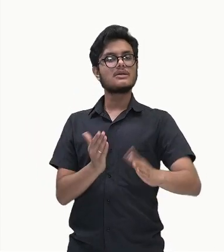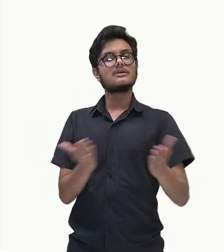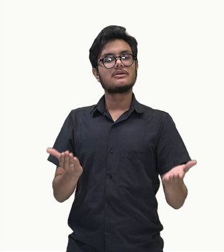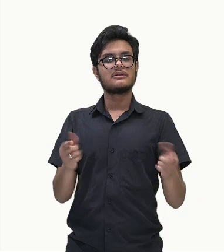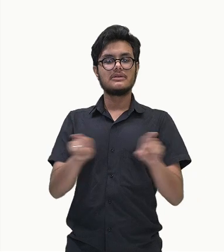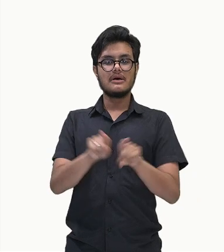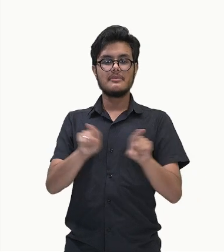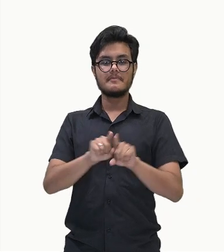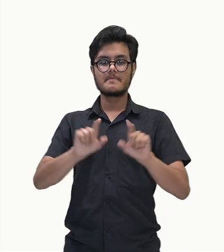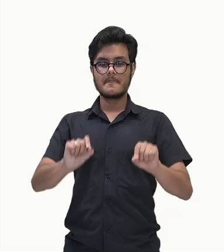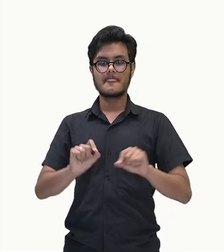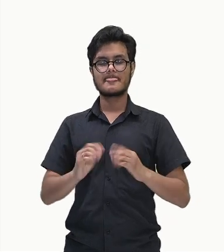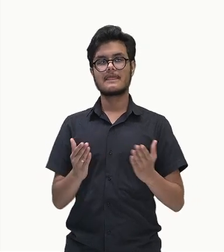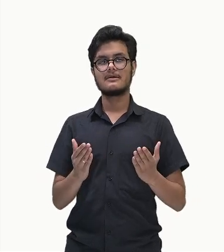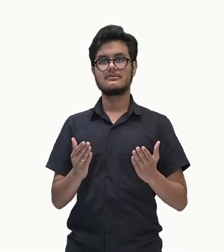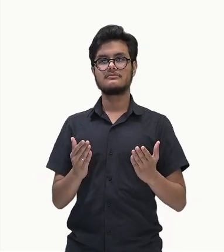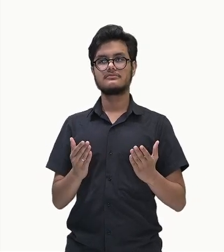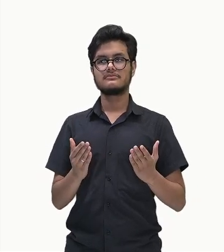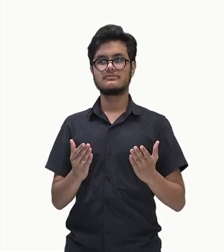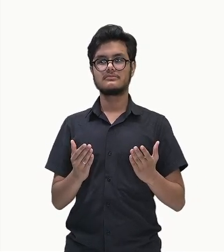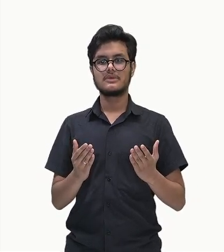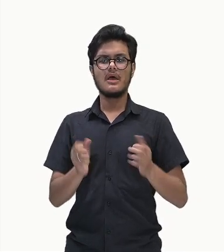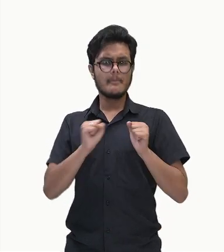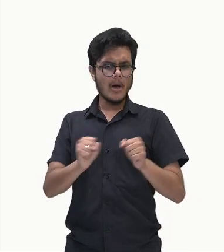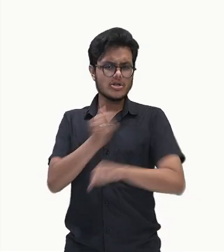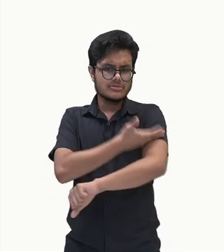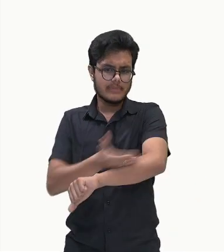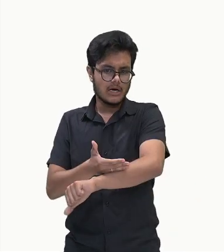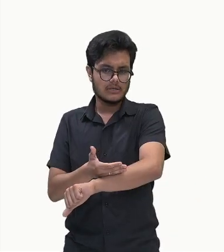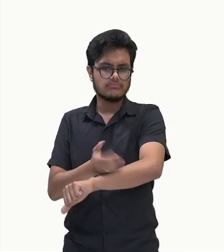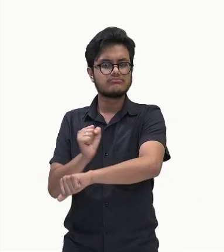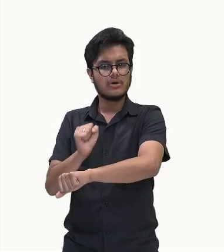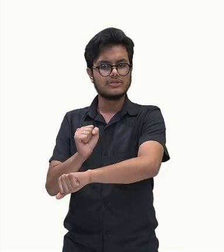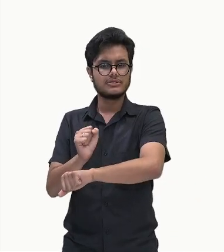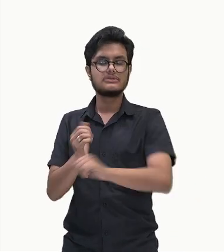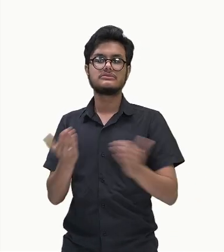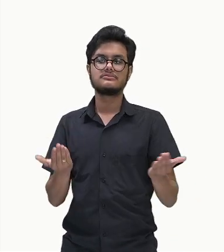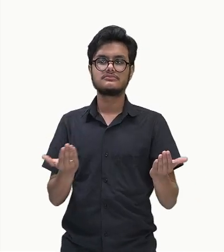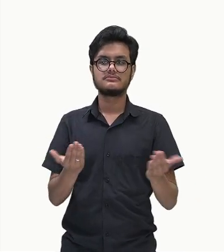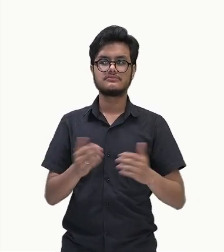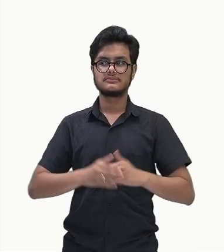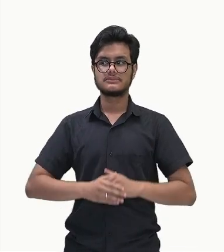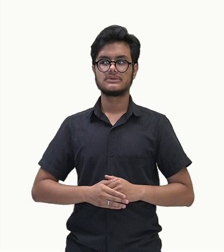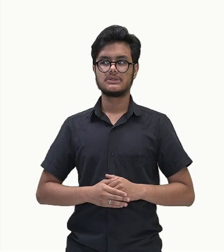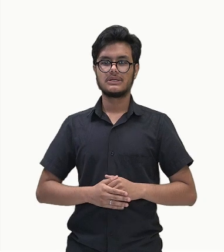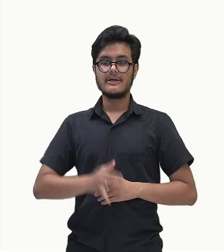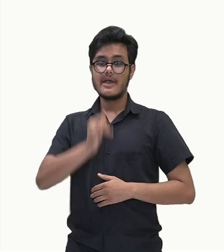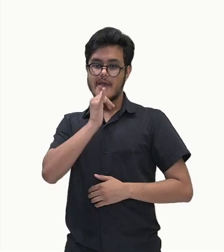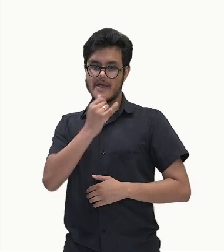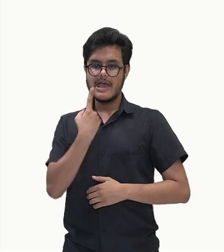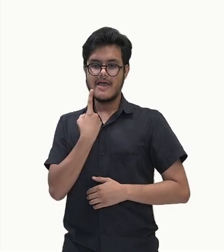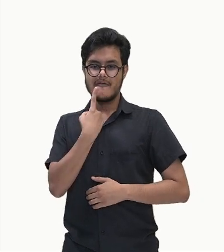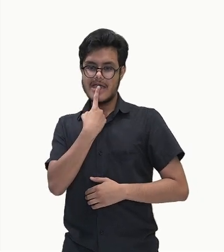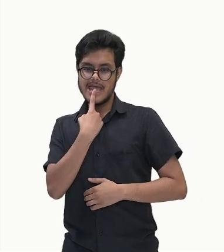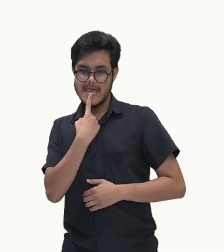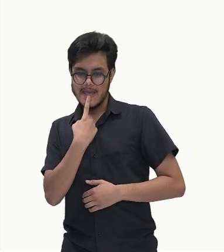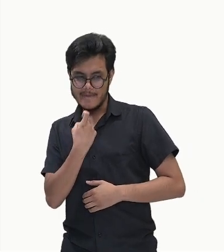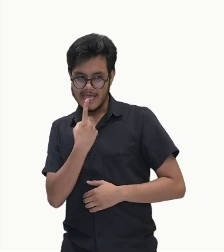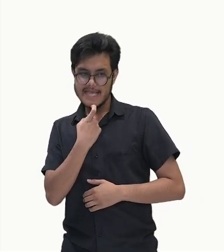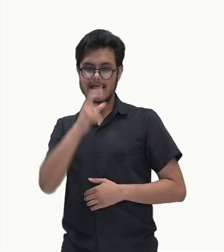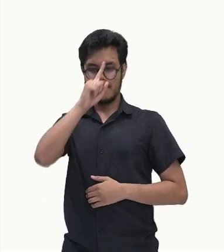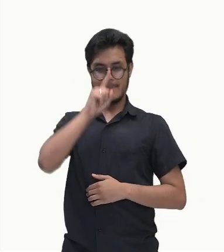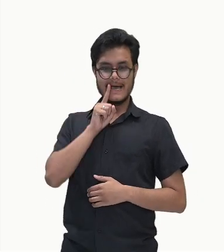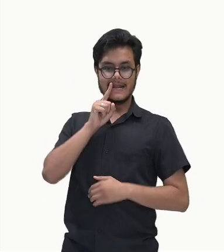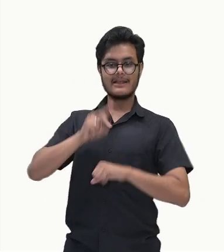branca quer dizer agora pode ser né pode ser a Branca vermelho amarelo e verde a